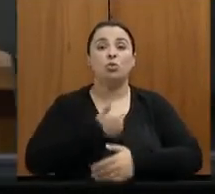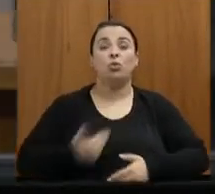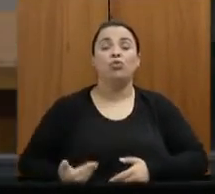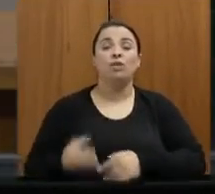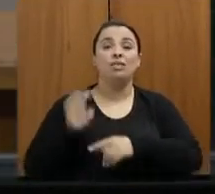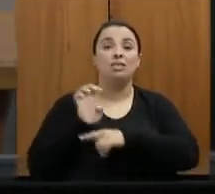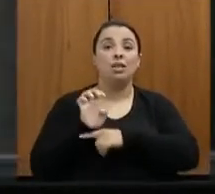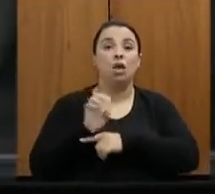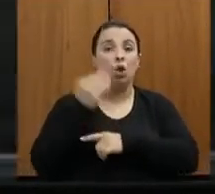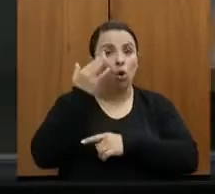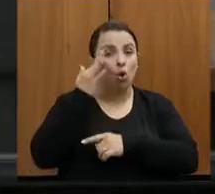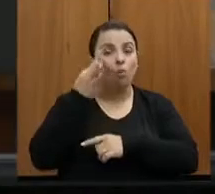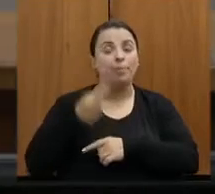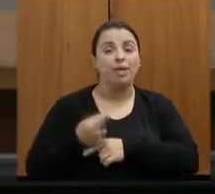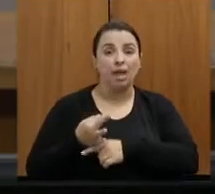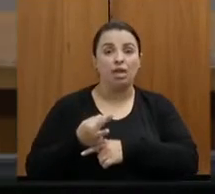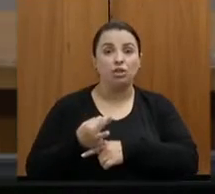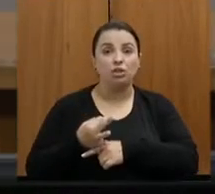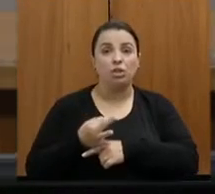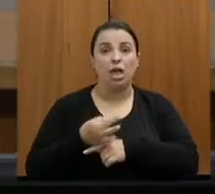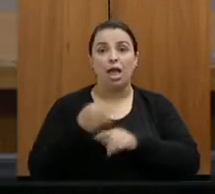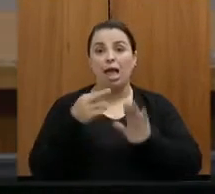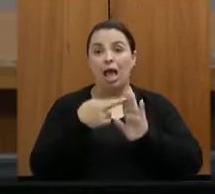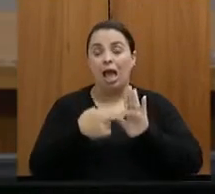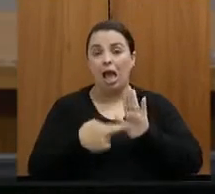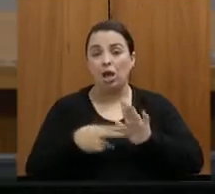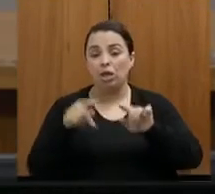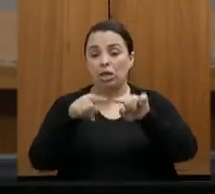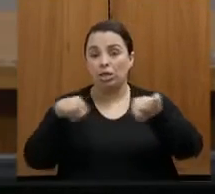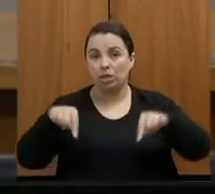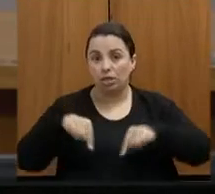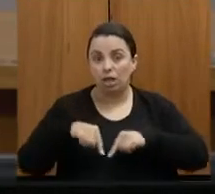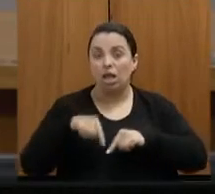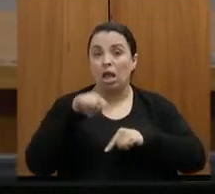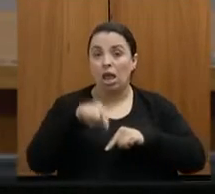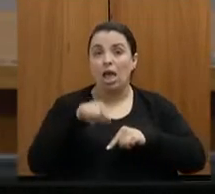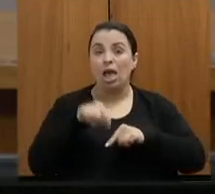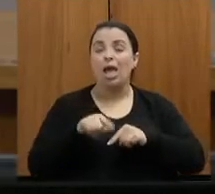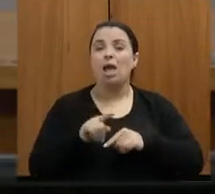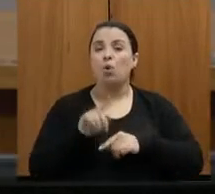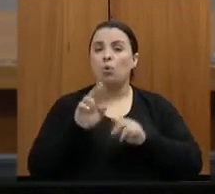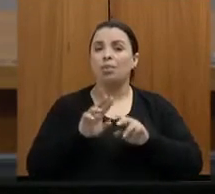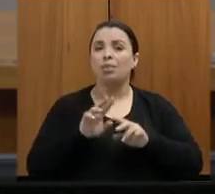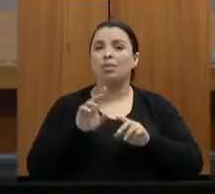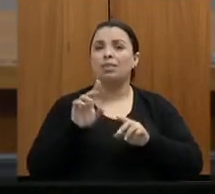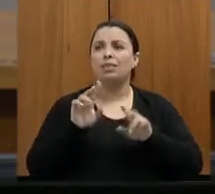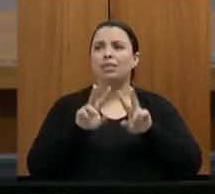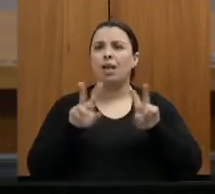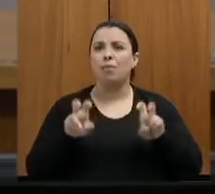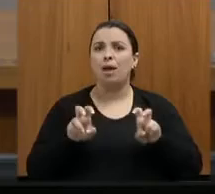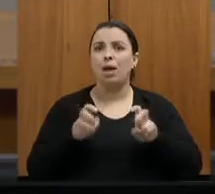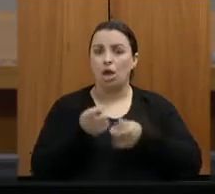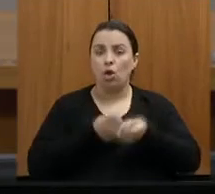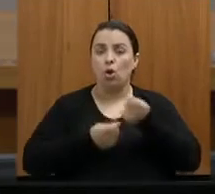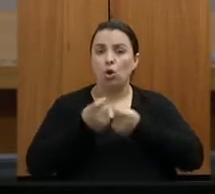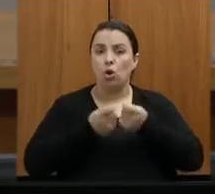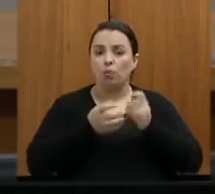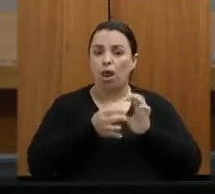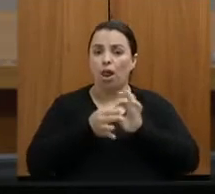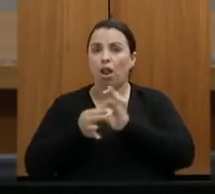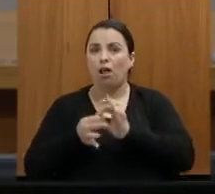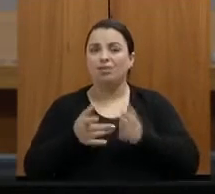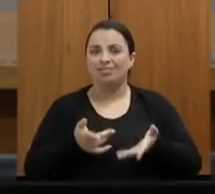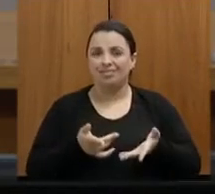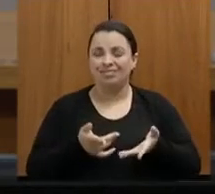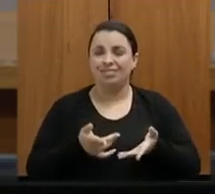regularização fundiária como uma pauta econômica, que anda para e passo com a questão social. E trazermos